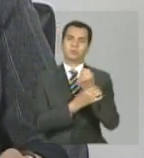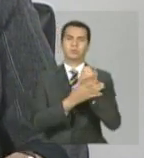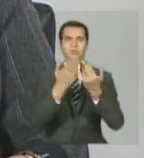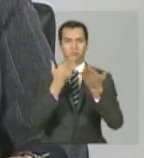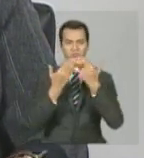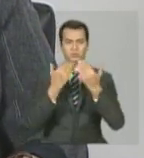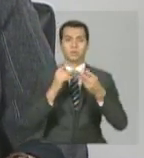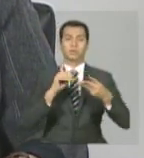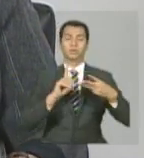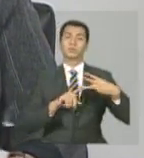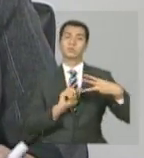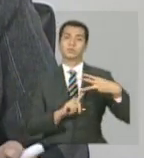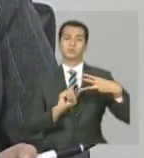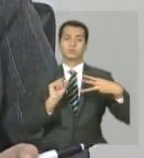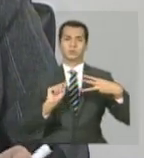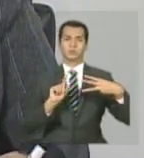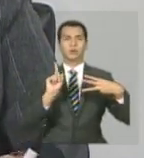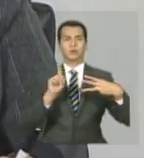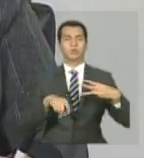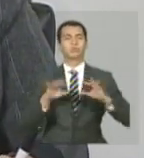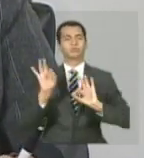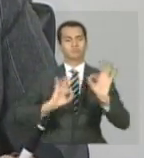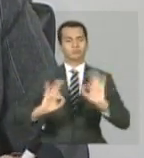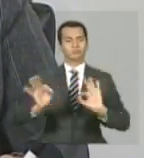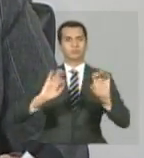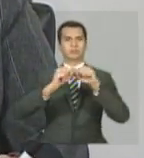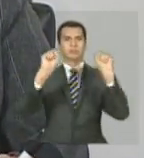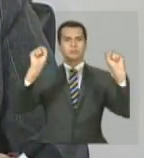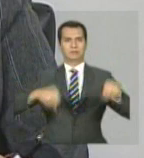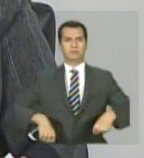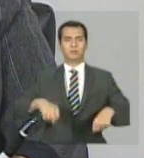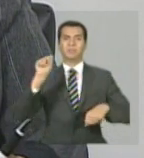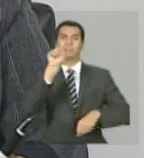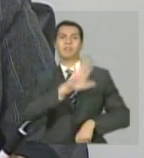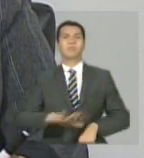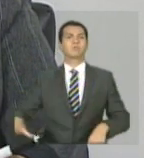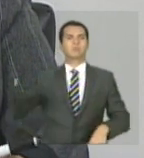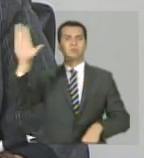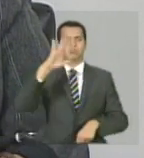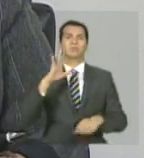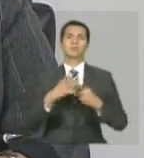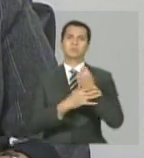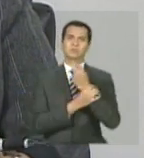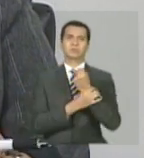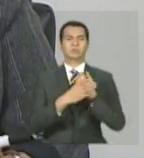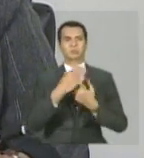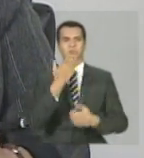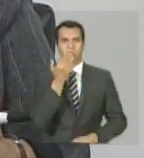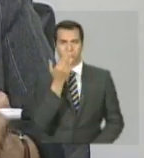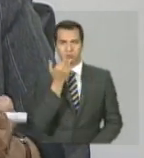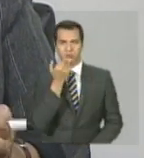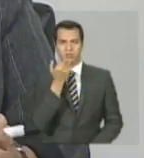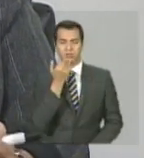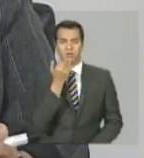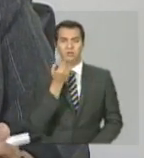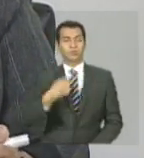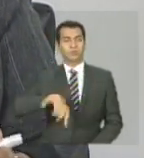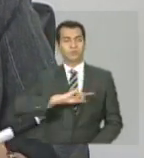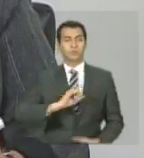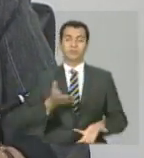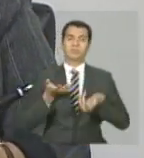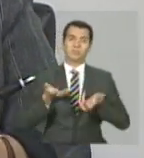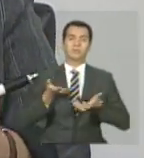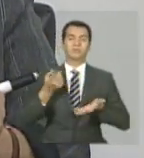terceiro, da construção do Sistema Nacional de Segurança Alimentar, onde vamos exatamente buscar avançar nos processos